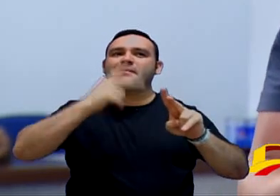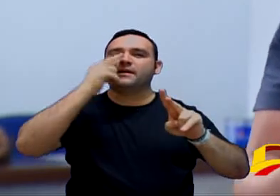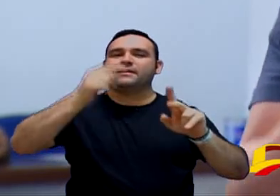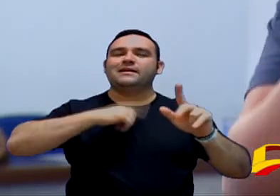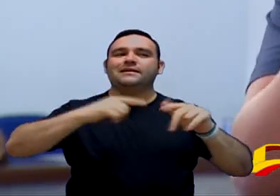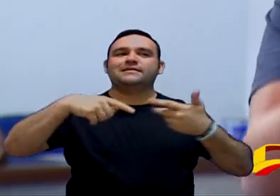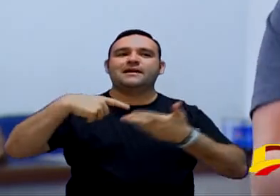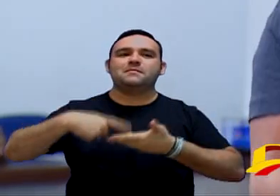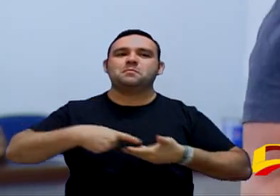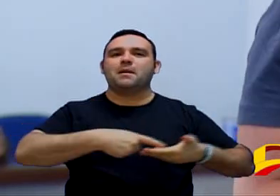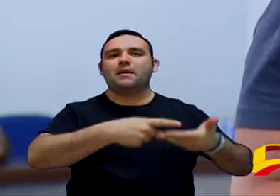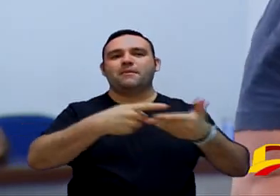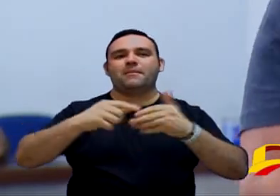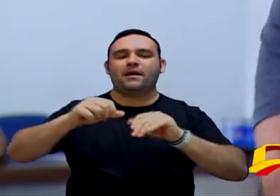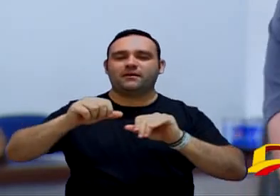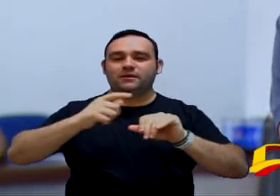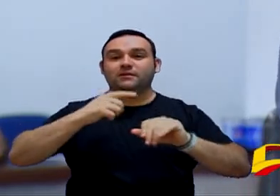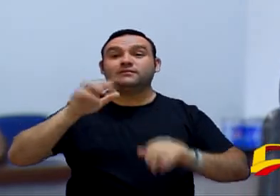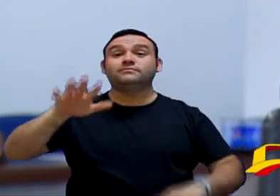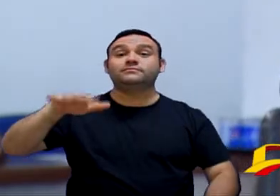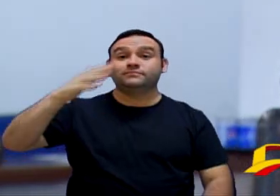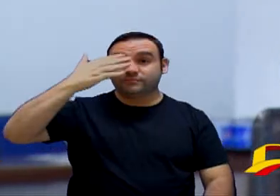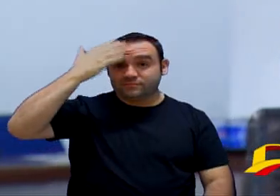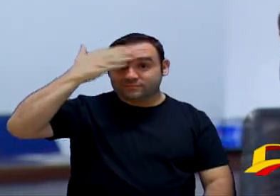não só Vereador